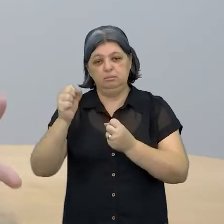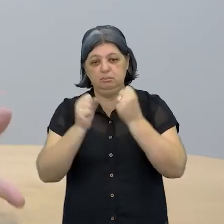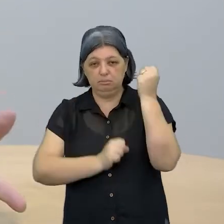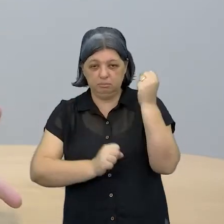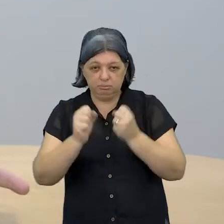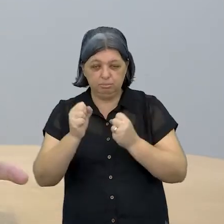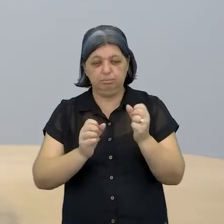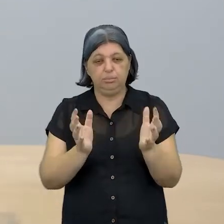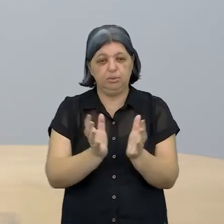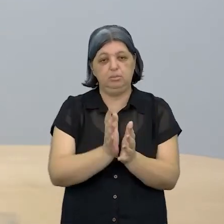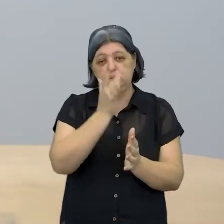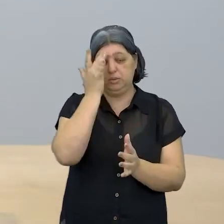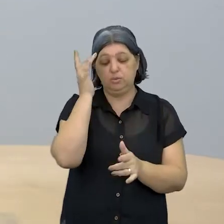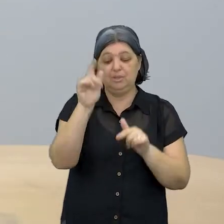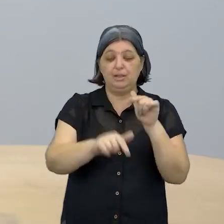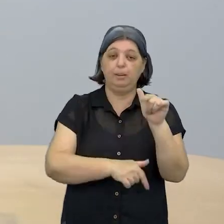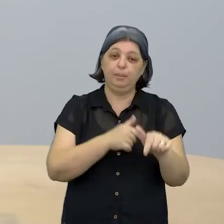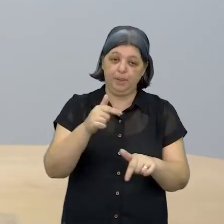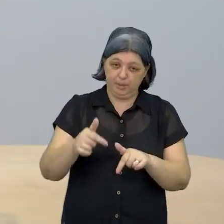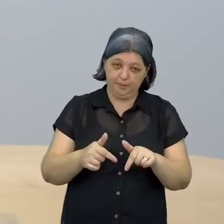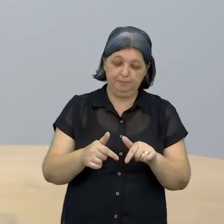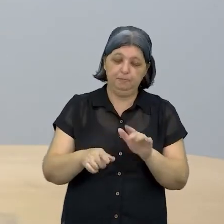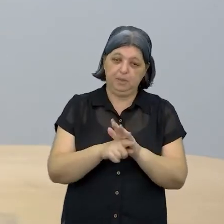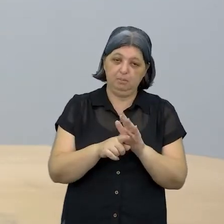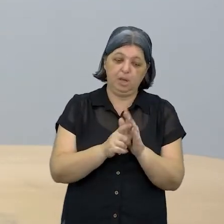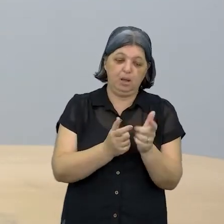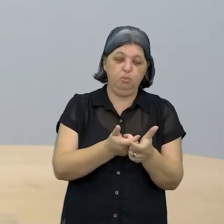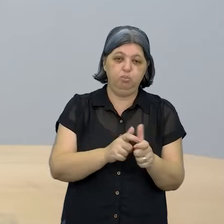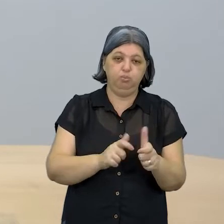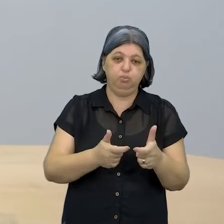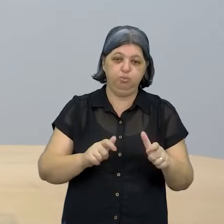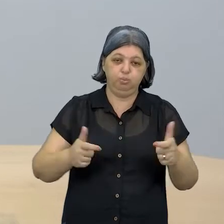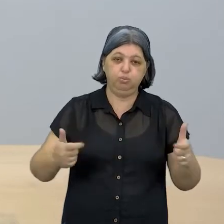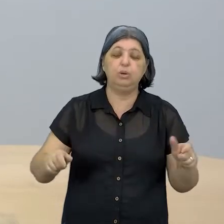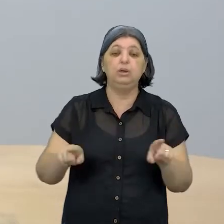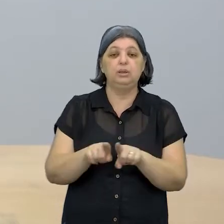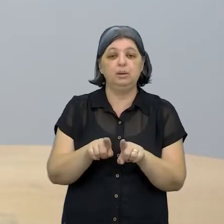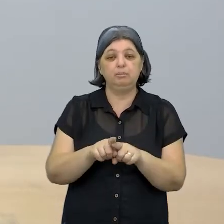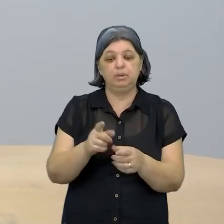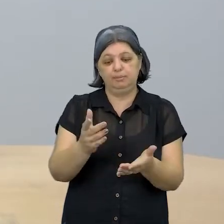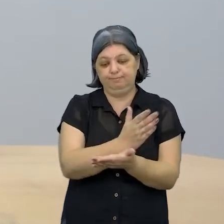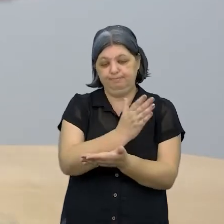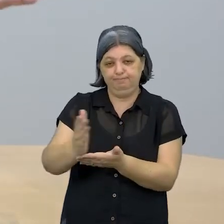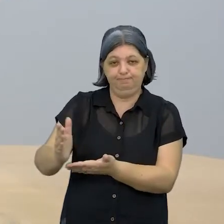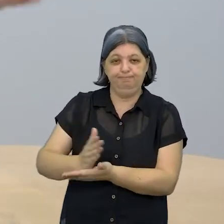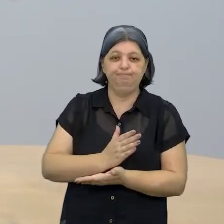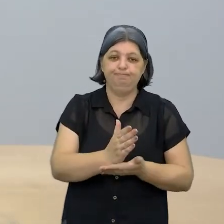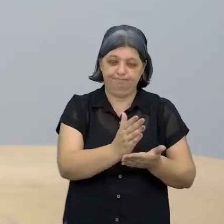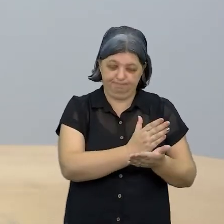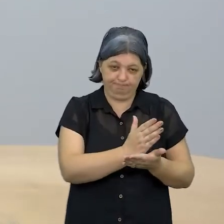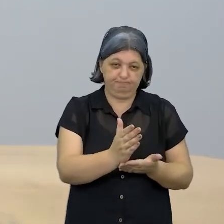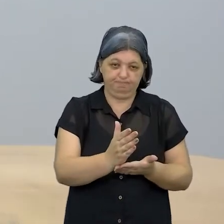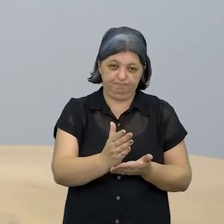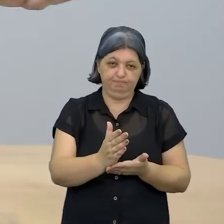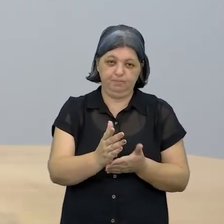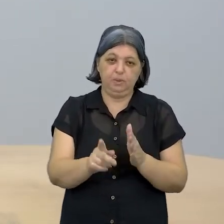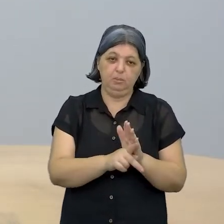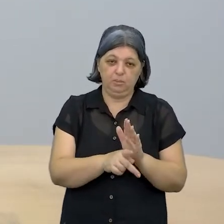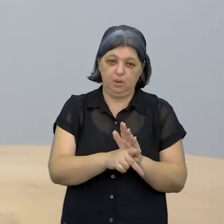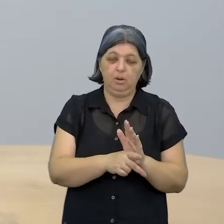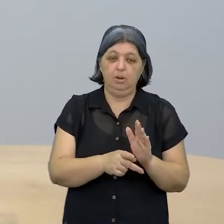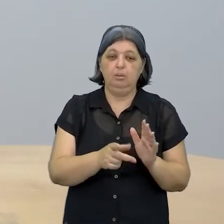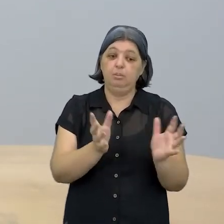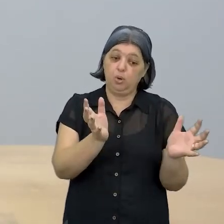classe trabalhadora e, por conta disso, também uma cisão, uma separação cada vez maior entre a burguesia,